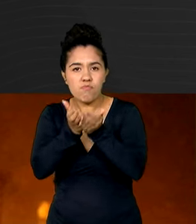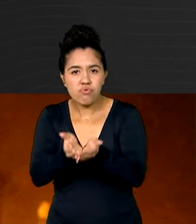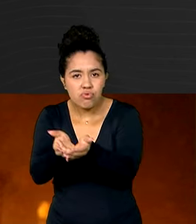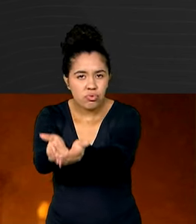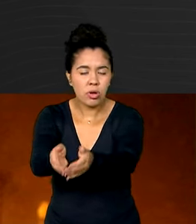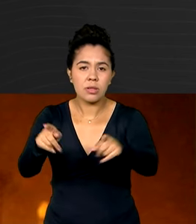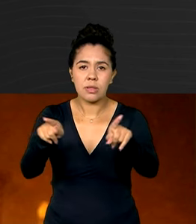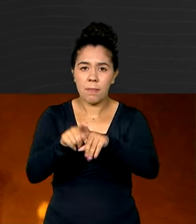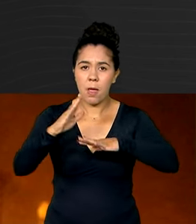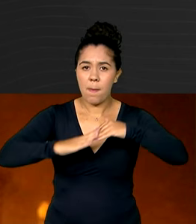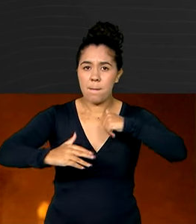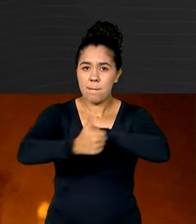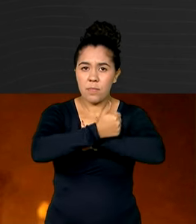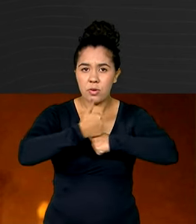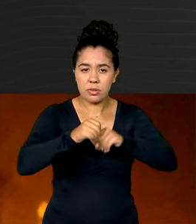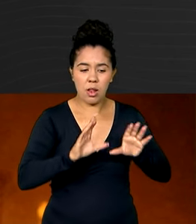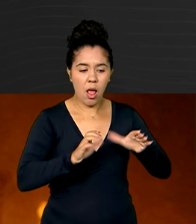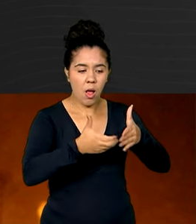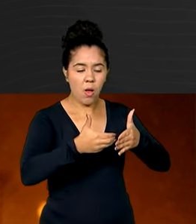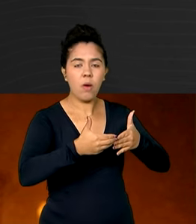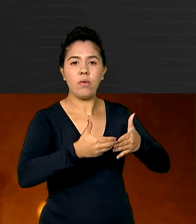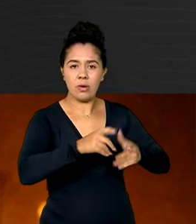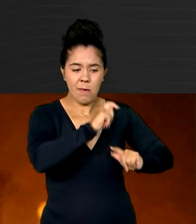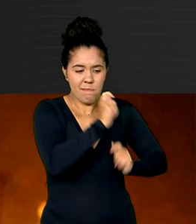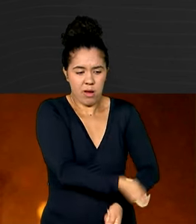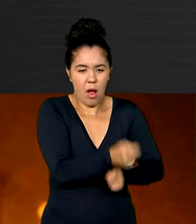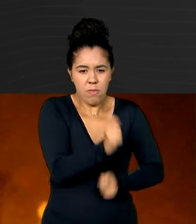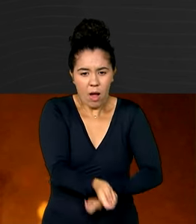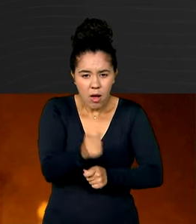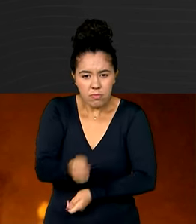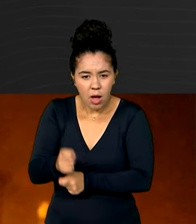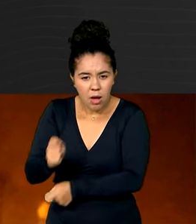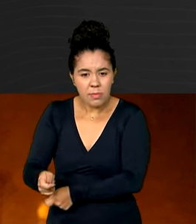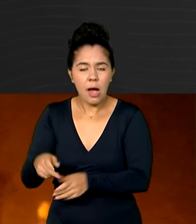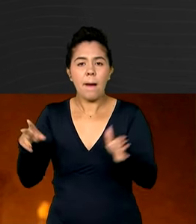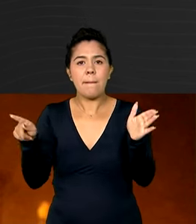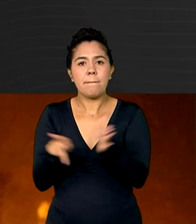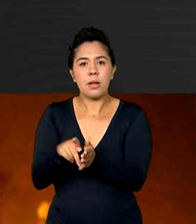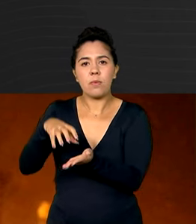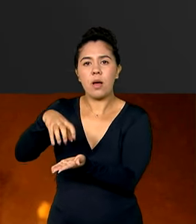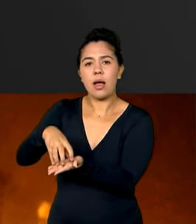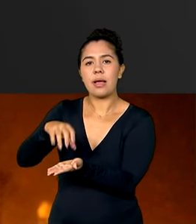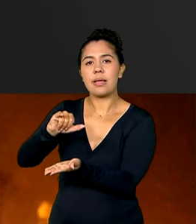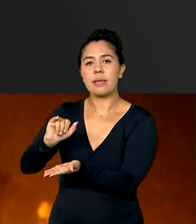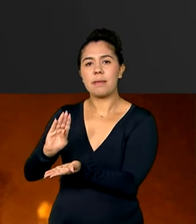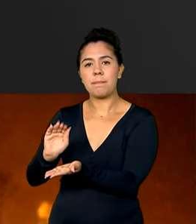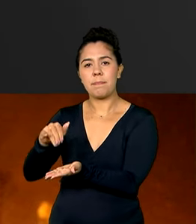homens. Foram quase 1.500 brigadistas do IBAMA e do ICMBio para a Amazônia.